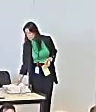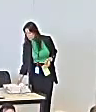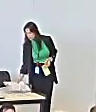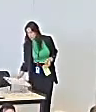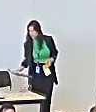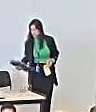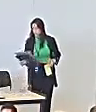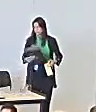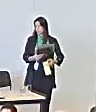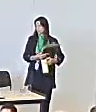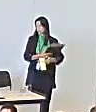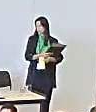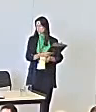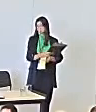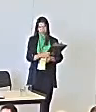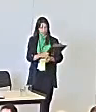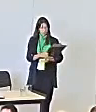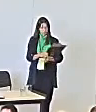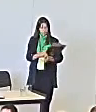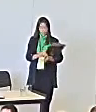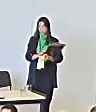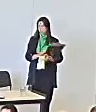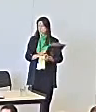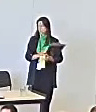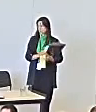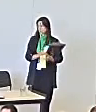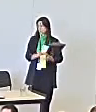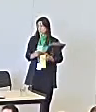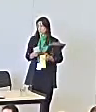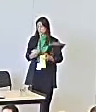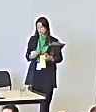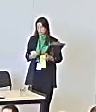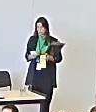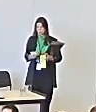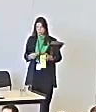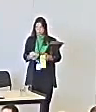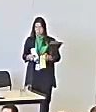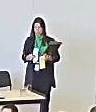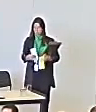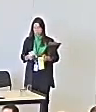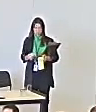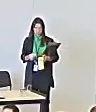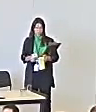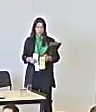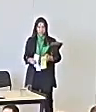E hoje, quando você chega num guichê de uma empresa de transporte,